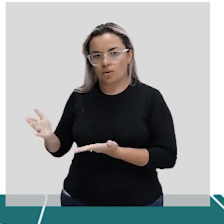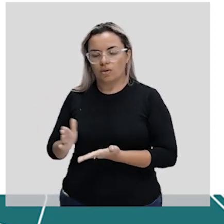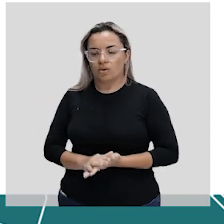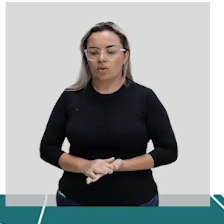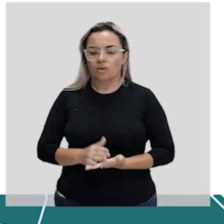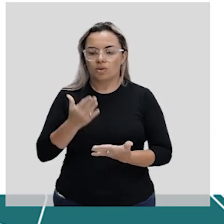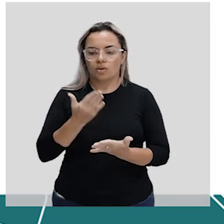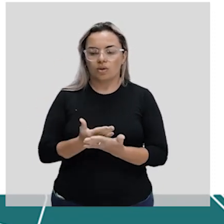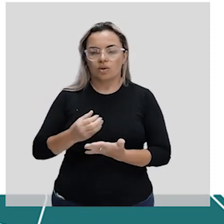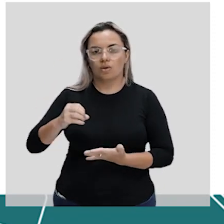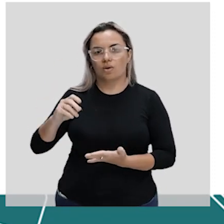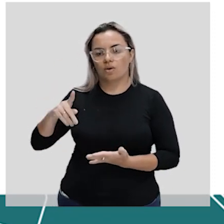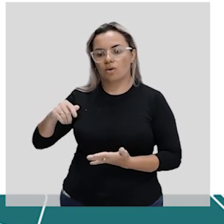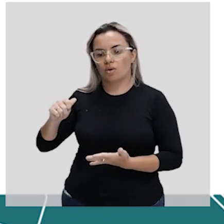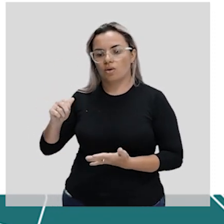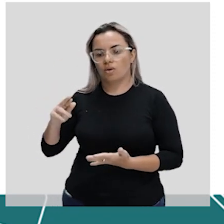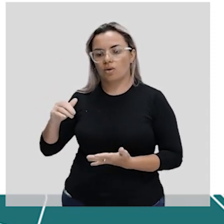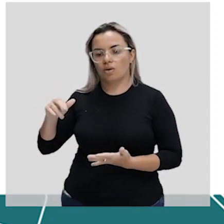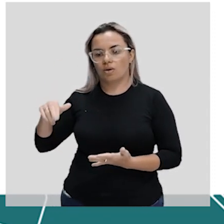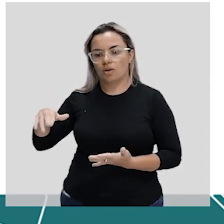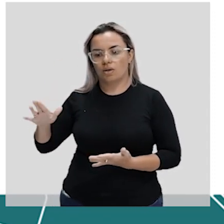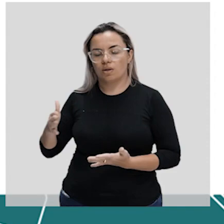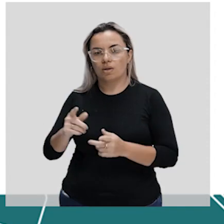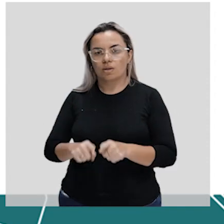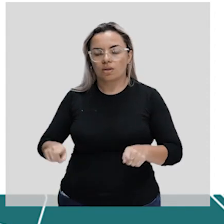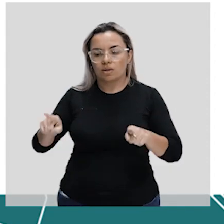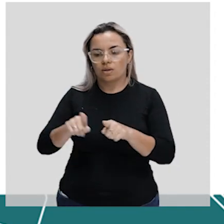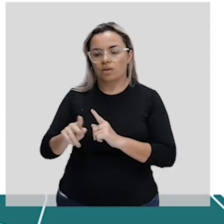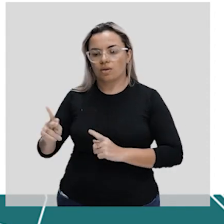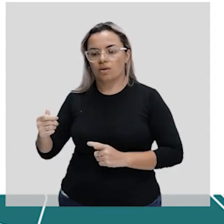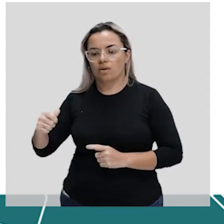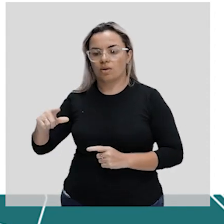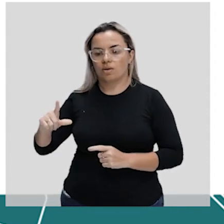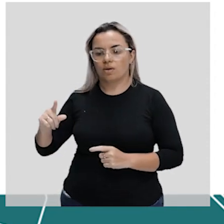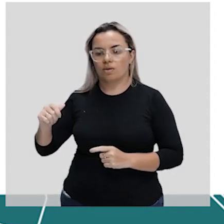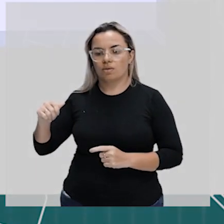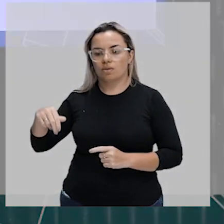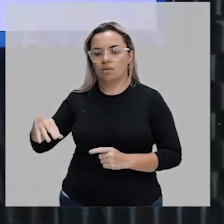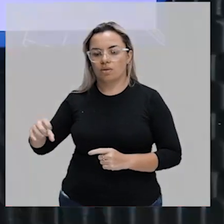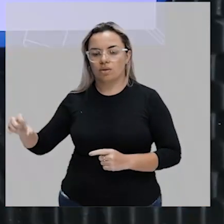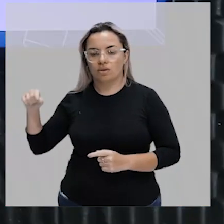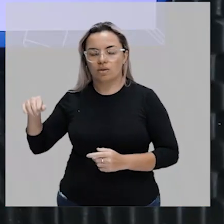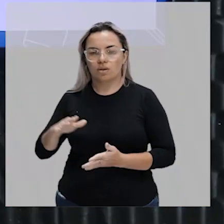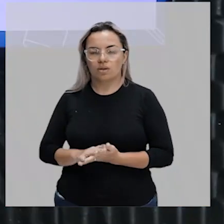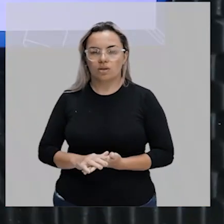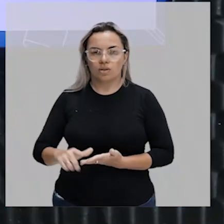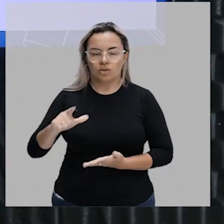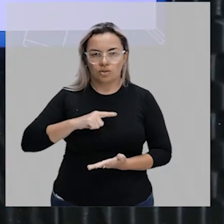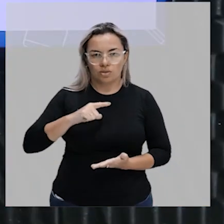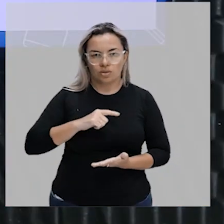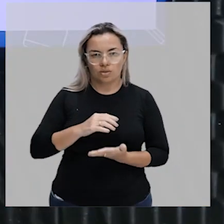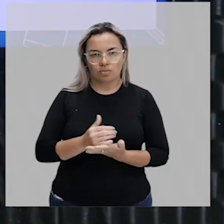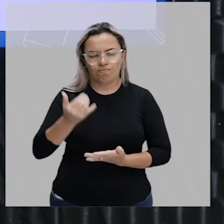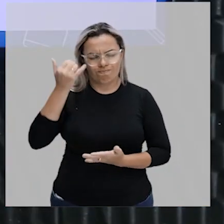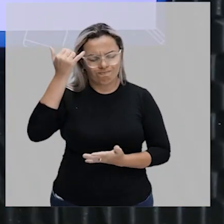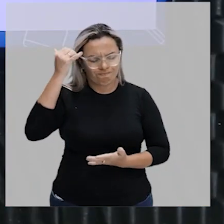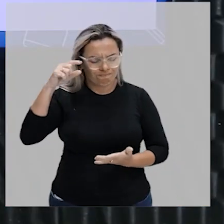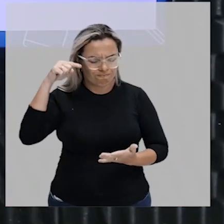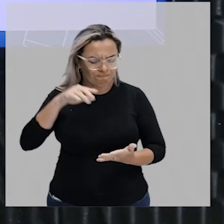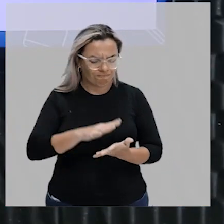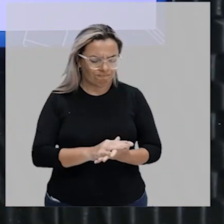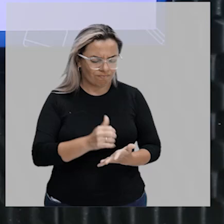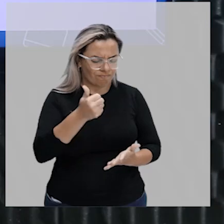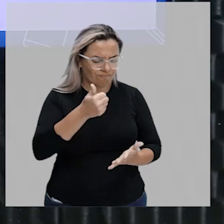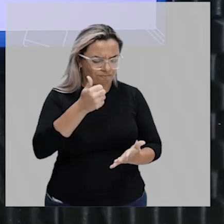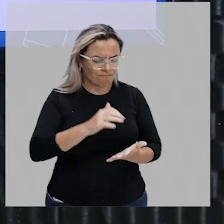Haldane, sobre a origem da vida na Terra. Existia essa ideia, né, de que a Terra primitiva tinha alguns tipos